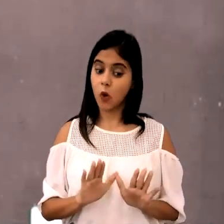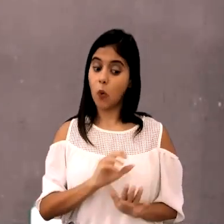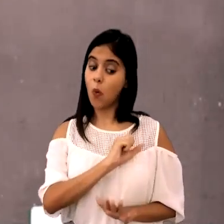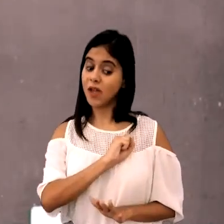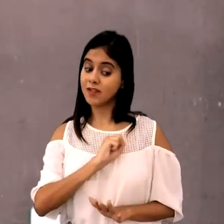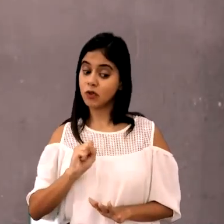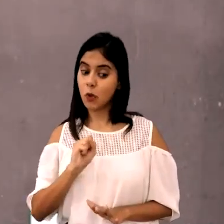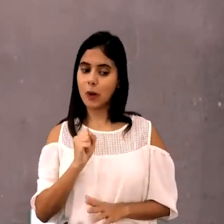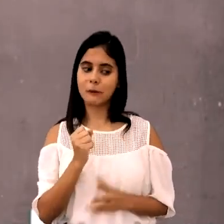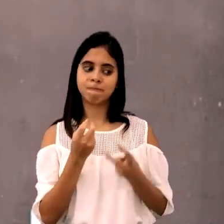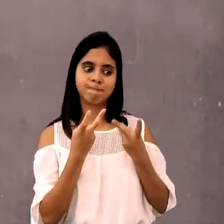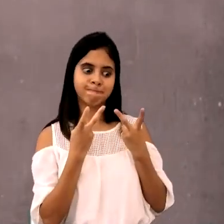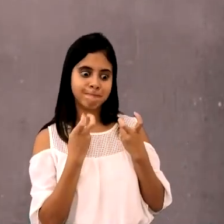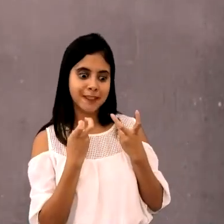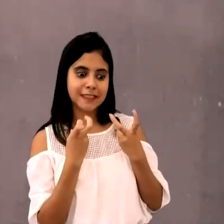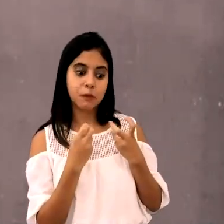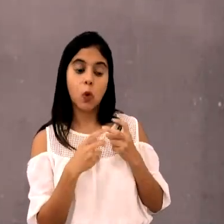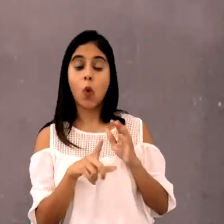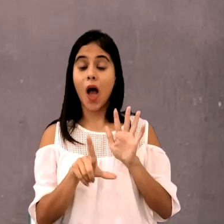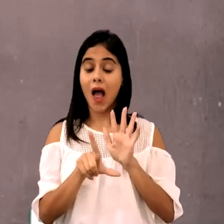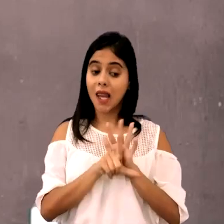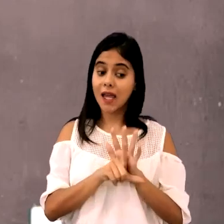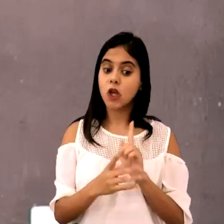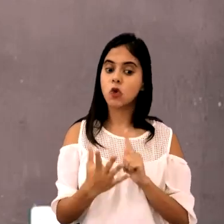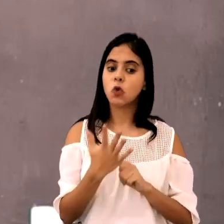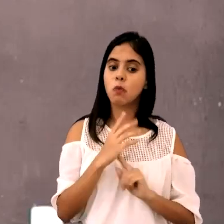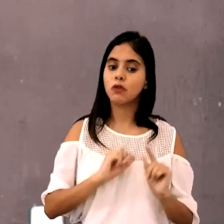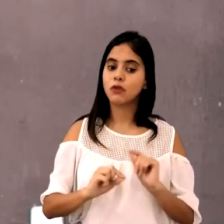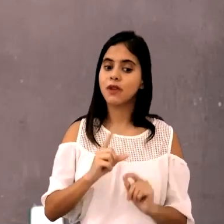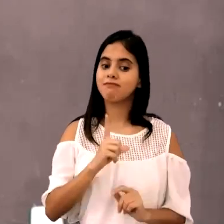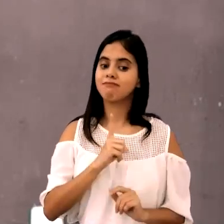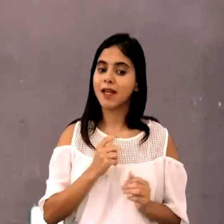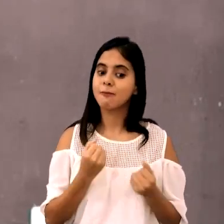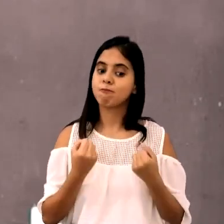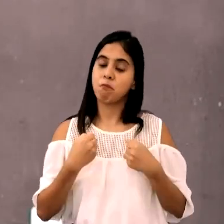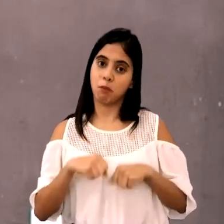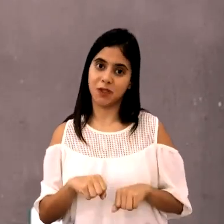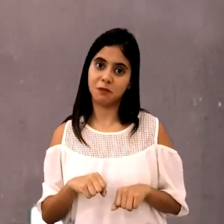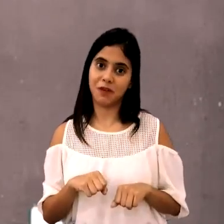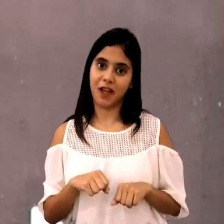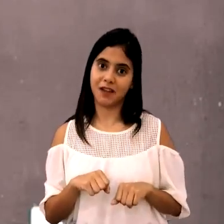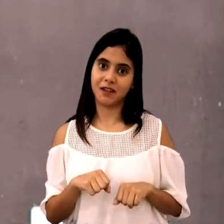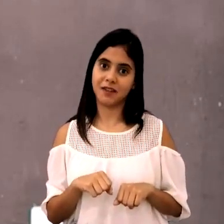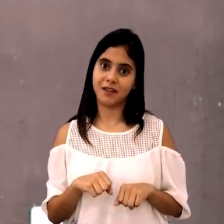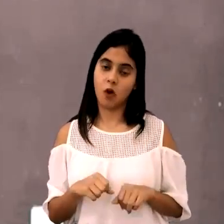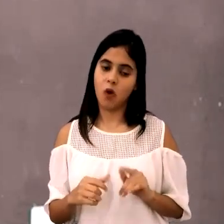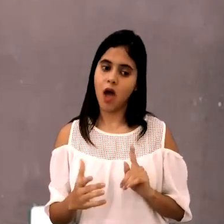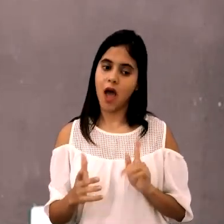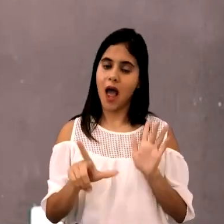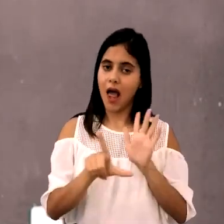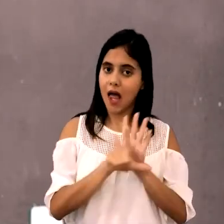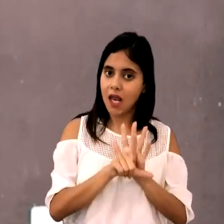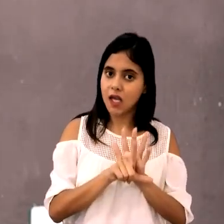sogra viu a oportunidade que a lei permitia. A lei permite essa